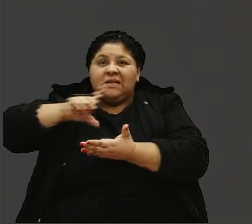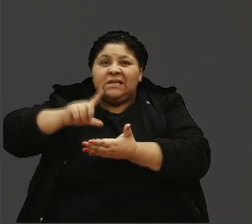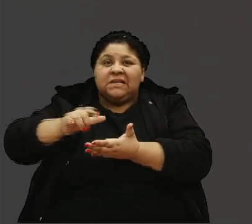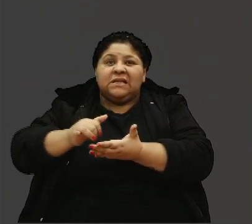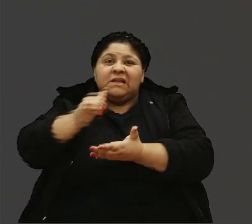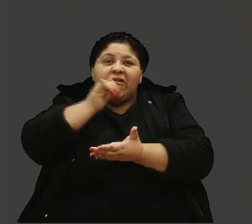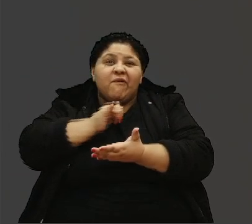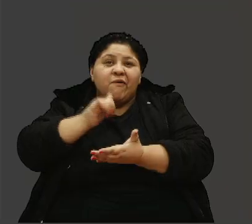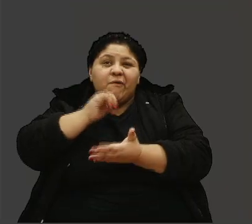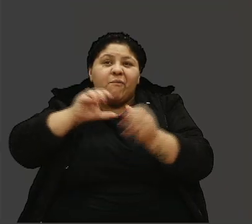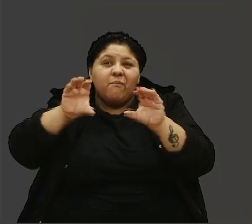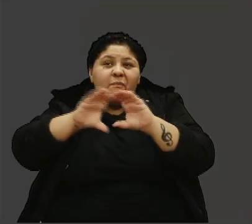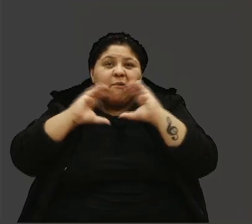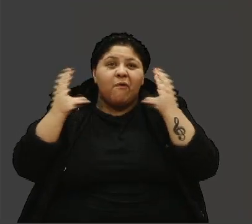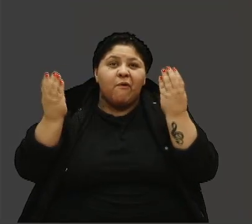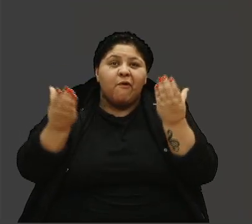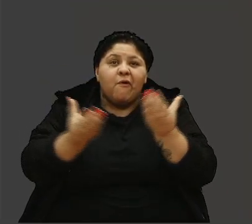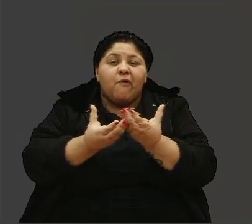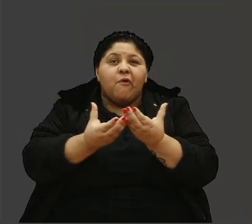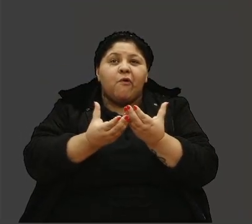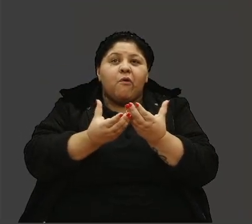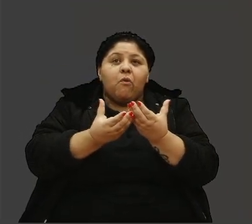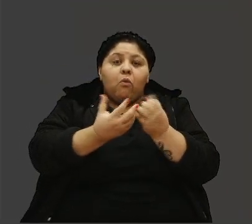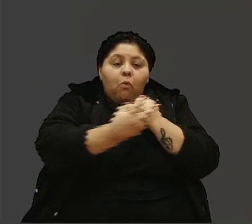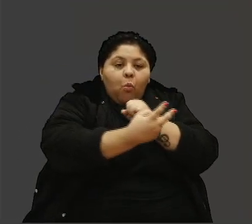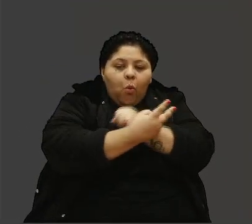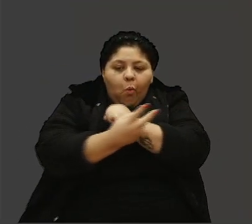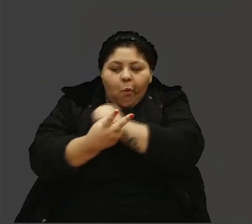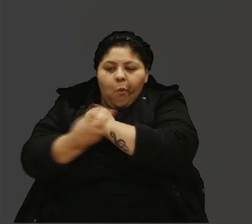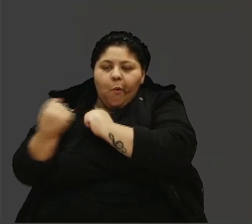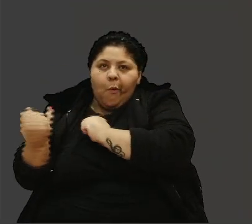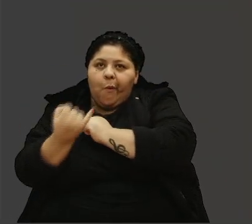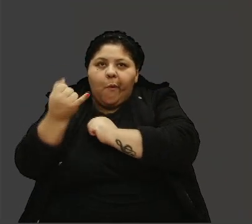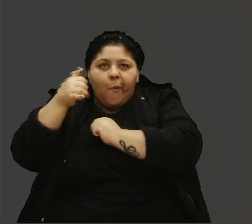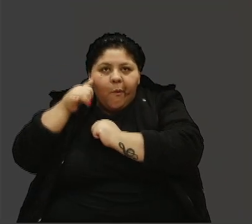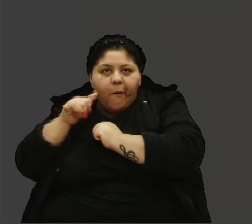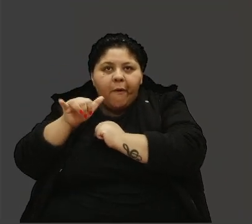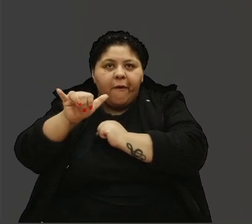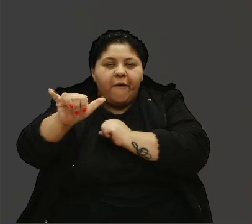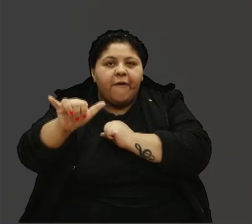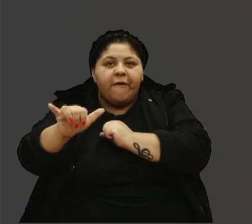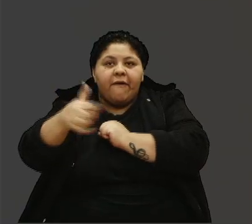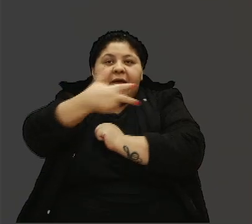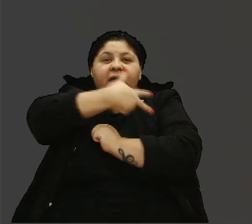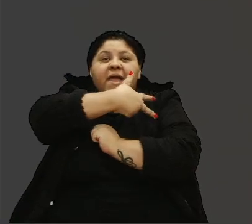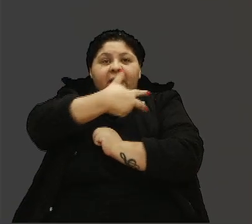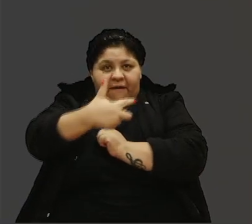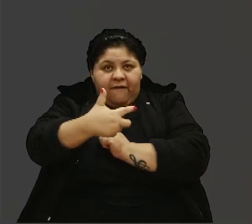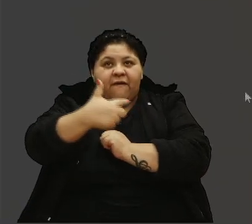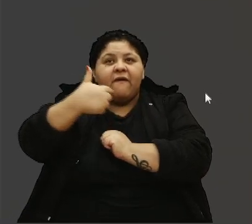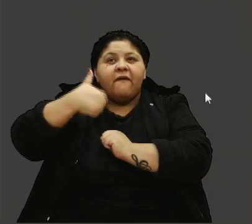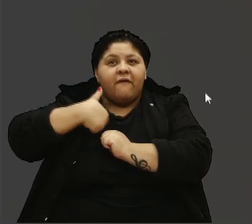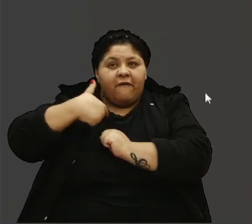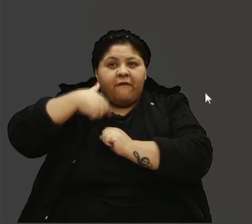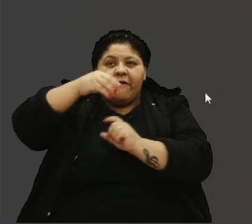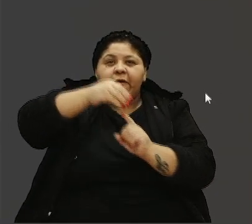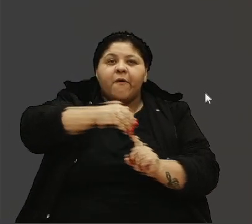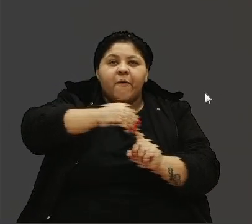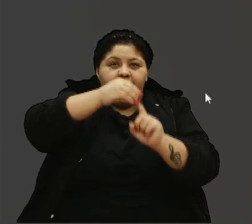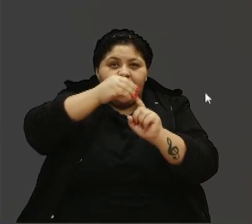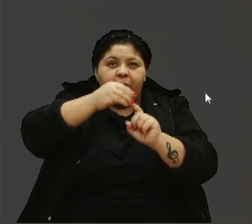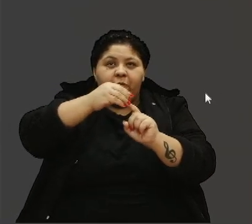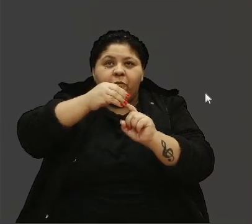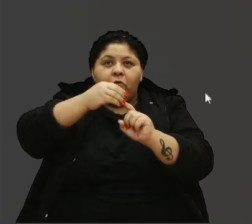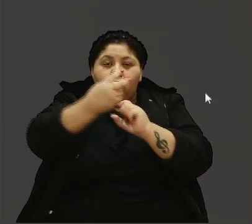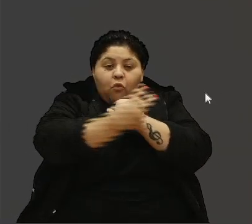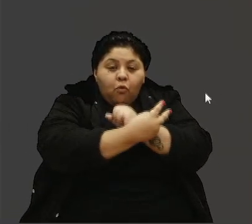para a comunidade. O autocuidado é fundamental para prevenir uma série de doenças. E a vacina é um dos principais autocuidados que a gente